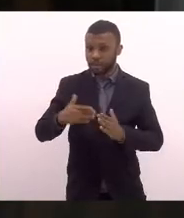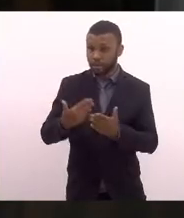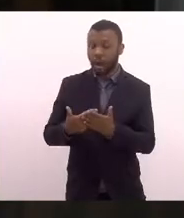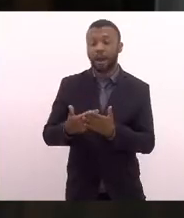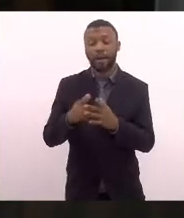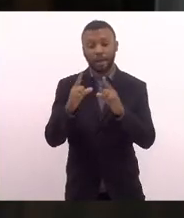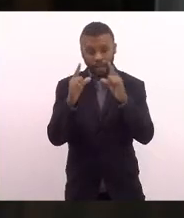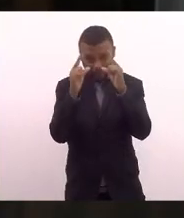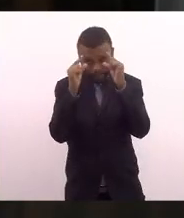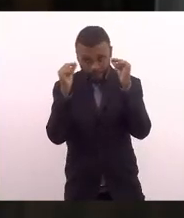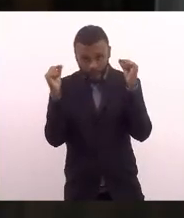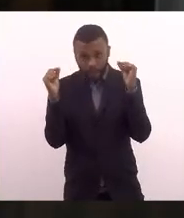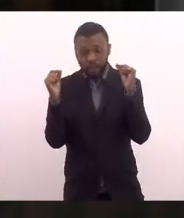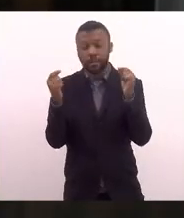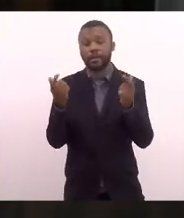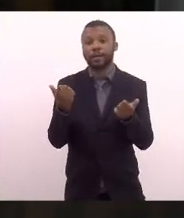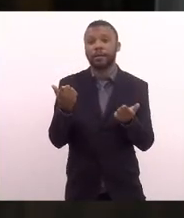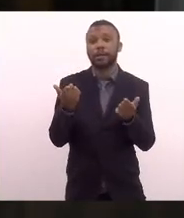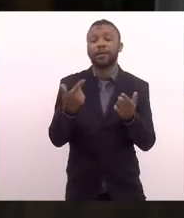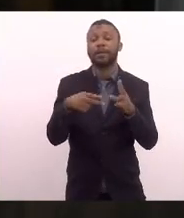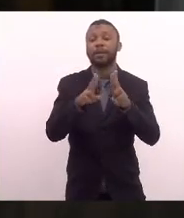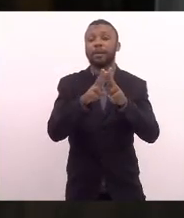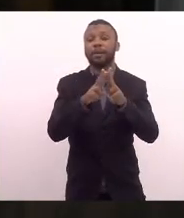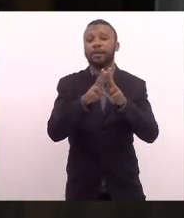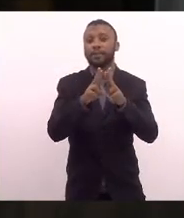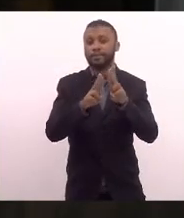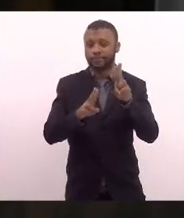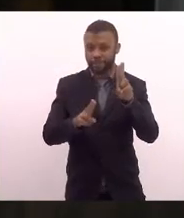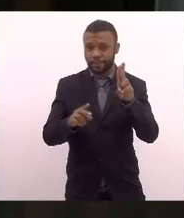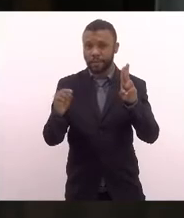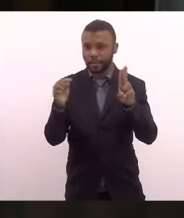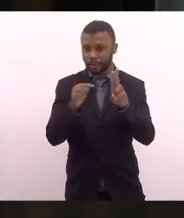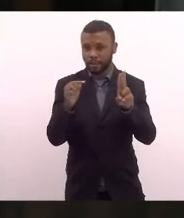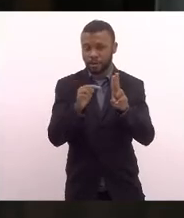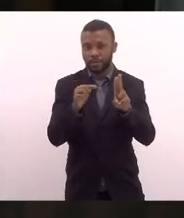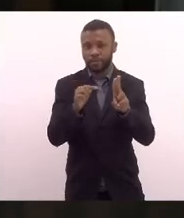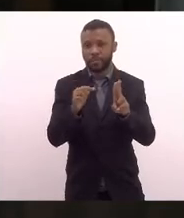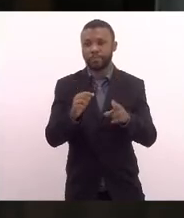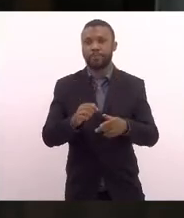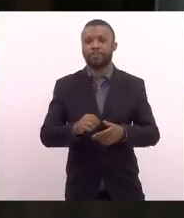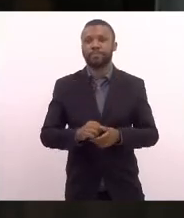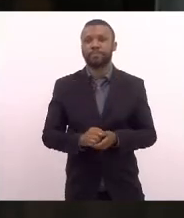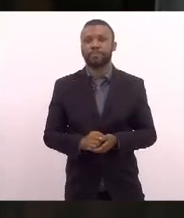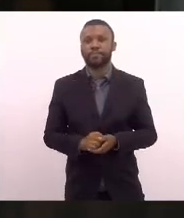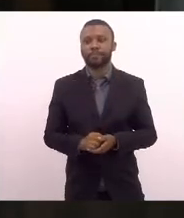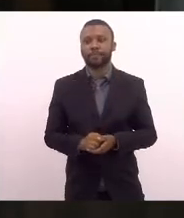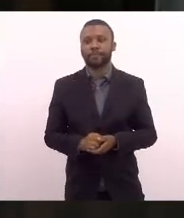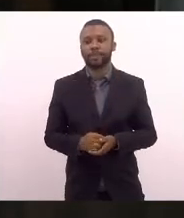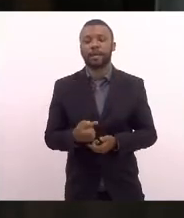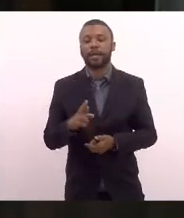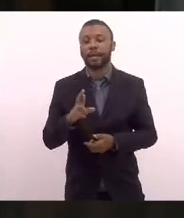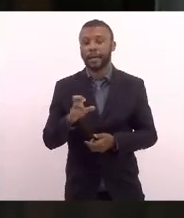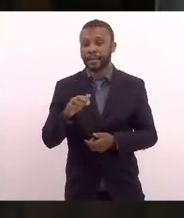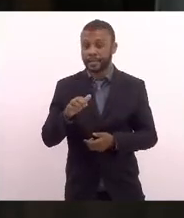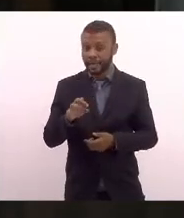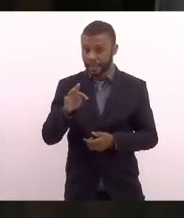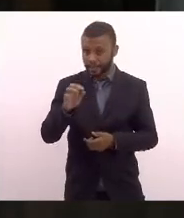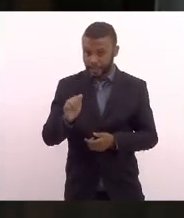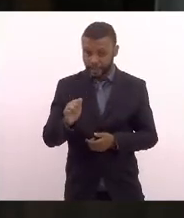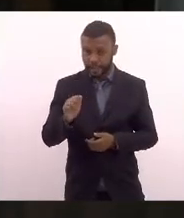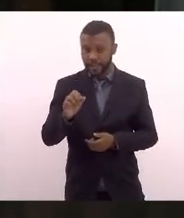da Universidade Federal do Estado do Rio de Janeiro. Obrigado, Cris. Renata da Silva